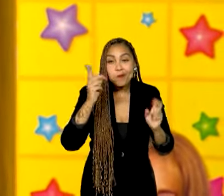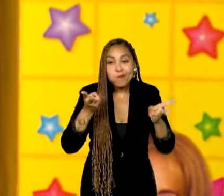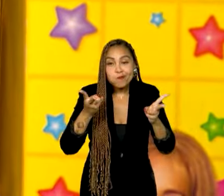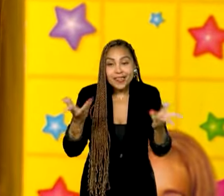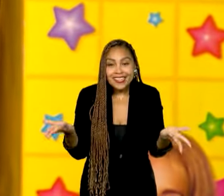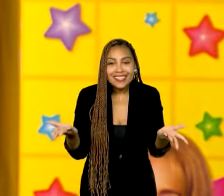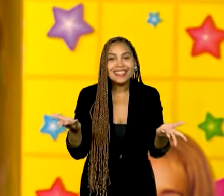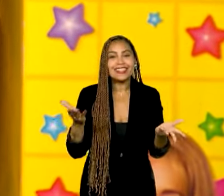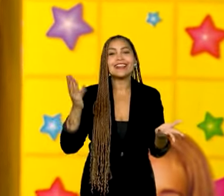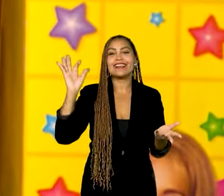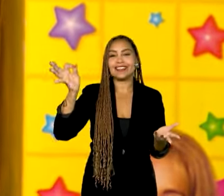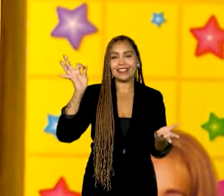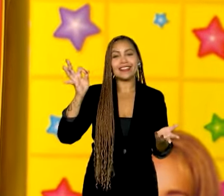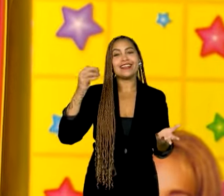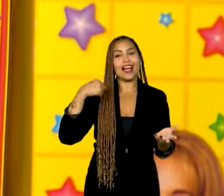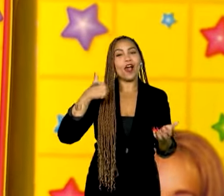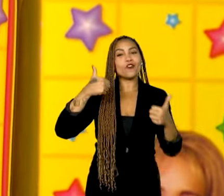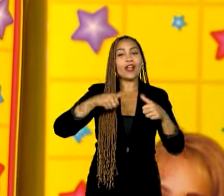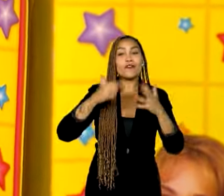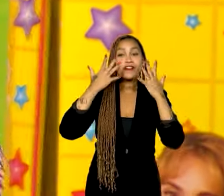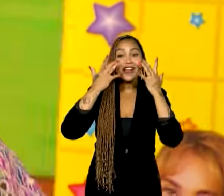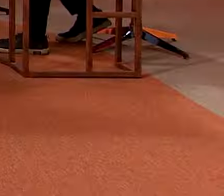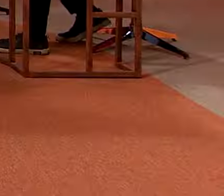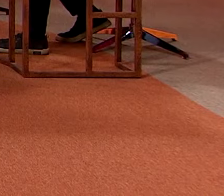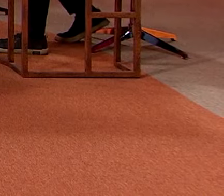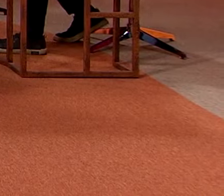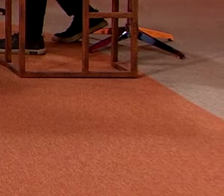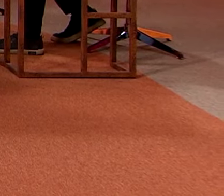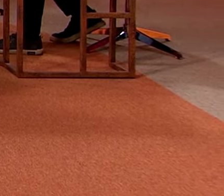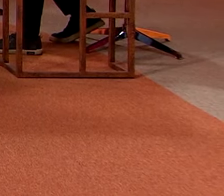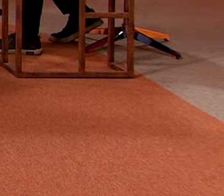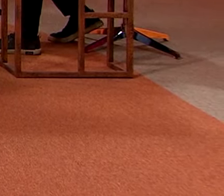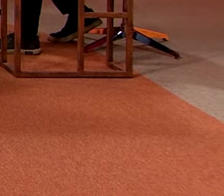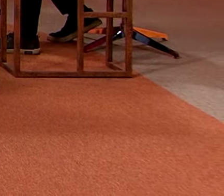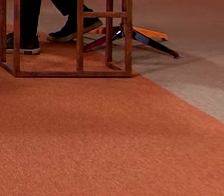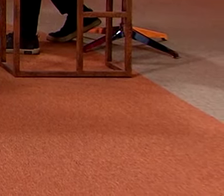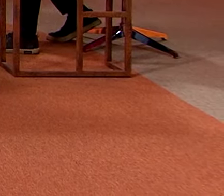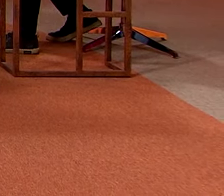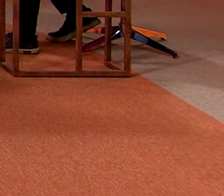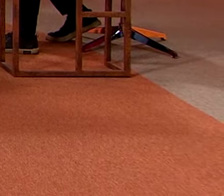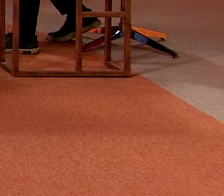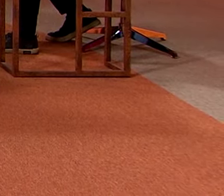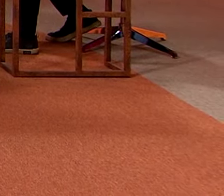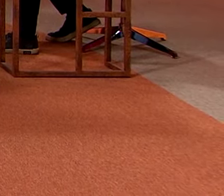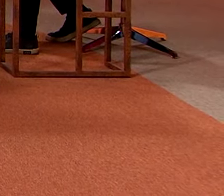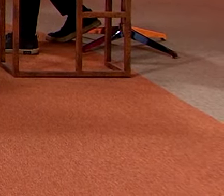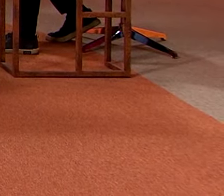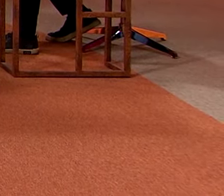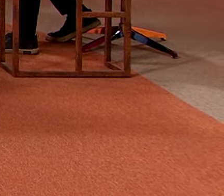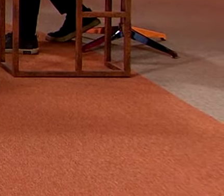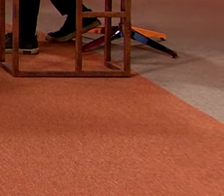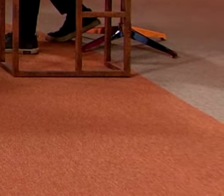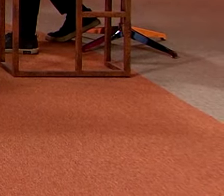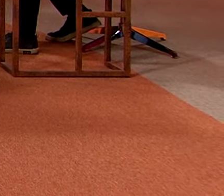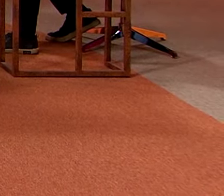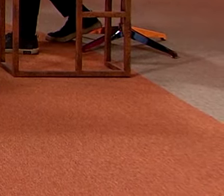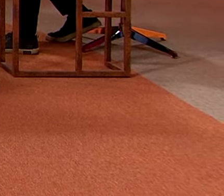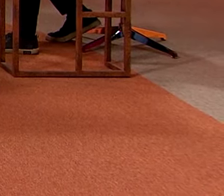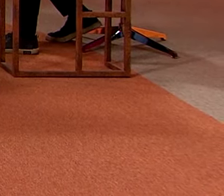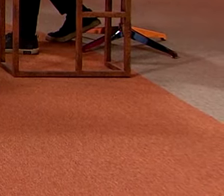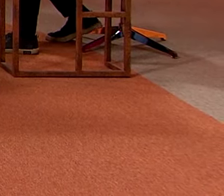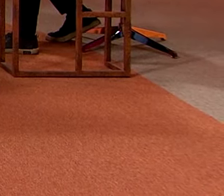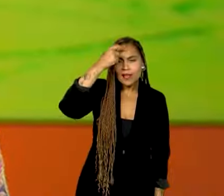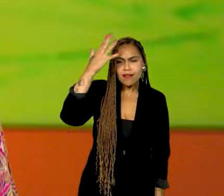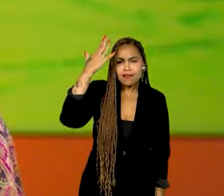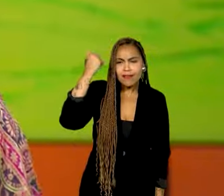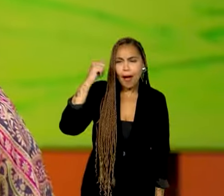Lani, que eu ainda sou de Marta Lani. Entendi, tirar o cabelo. Vem cá, e a Sofia tem consciência que a mãe dela foi um ídolo de uma geração inteira